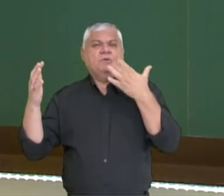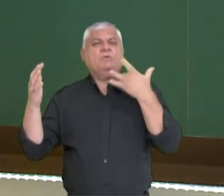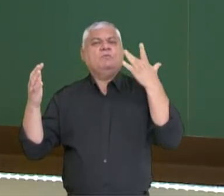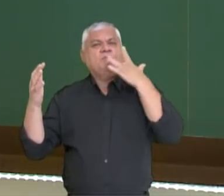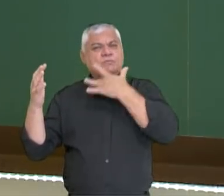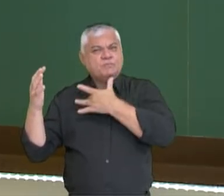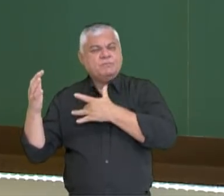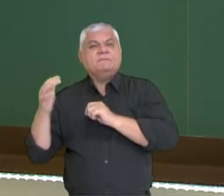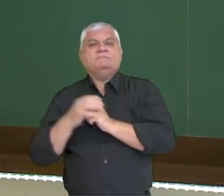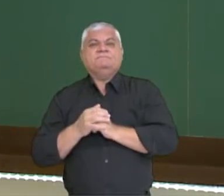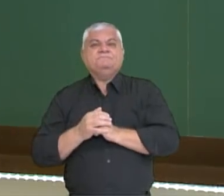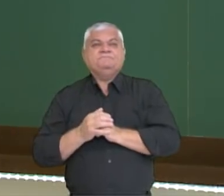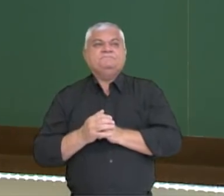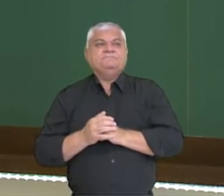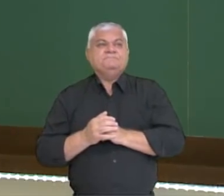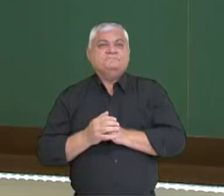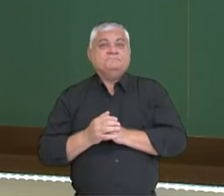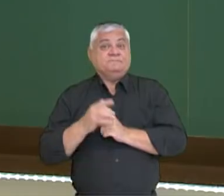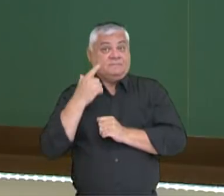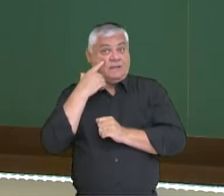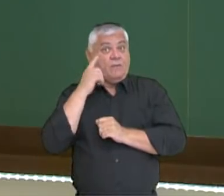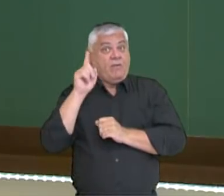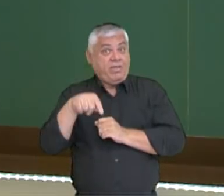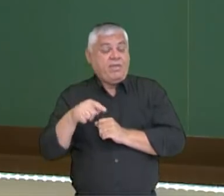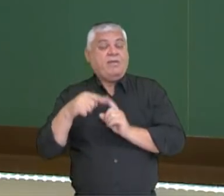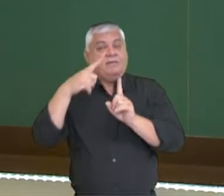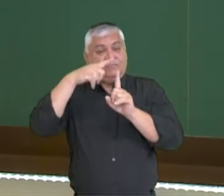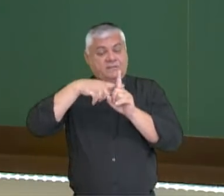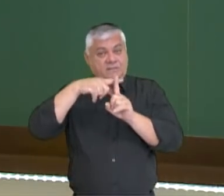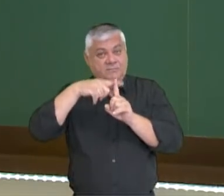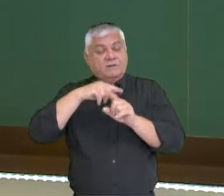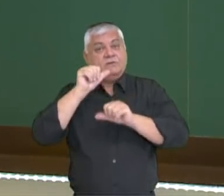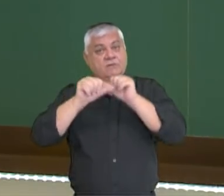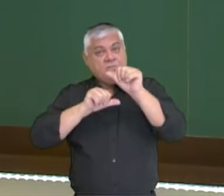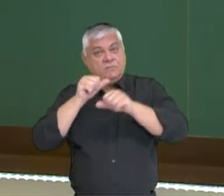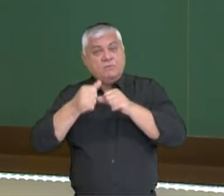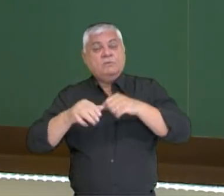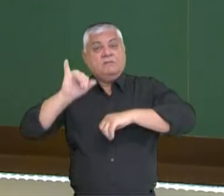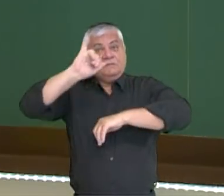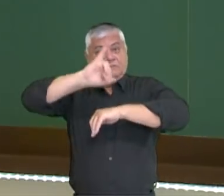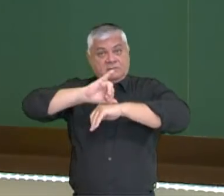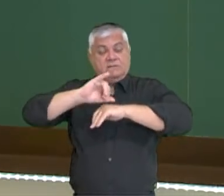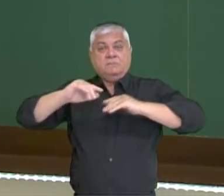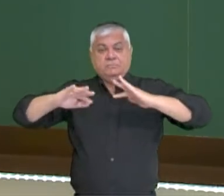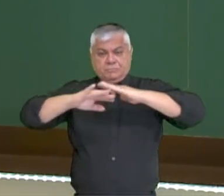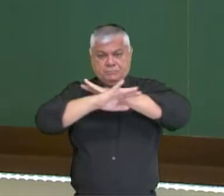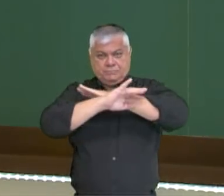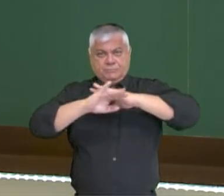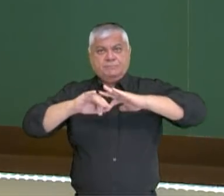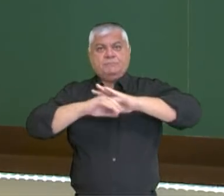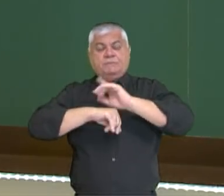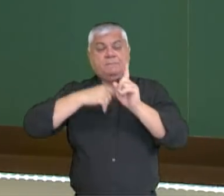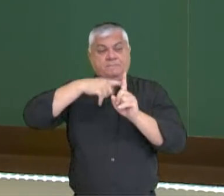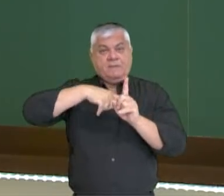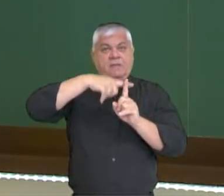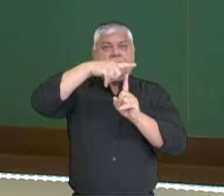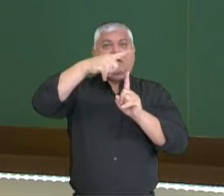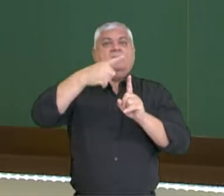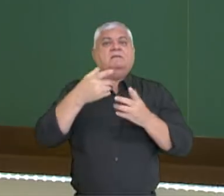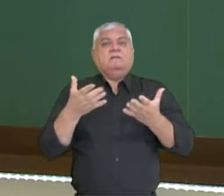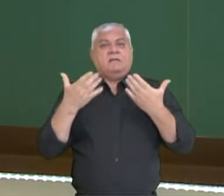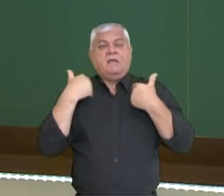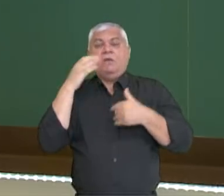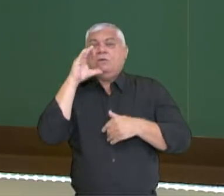temperaturas mais baixas, né? Então as médias de temperatura nesses grandes centros urbanos podem ser mais elevadas devido